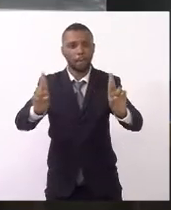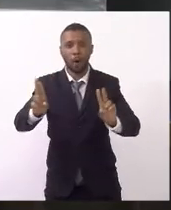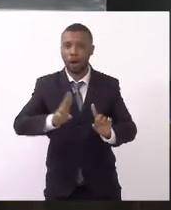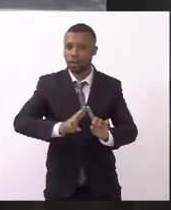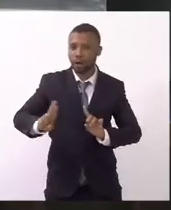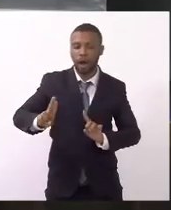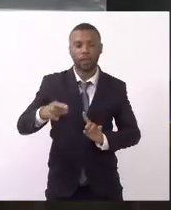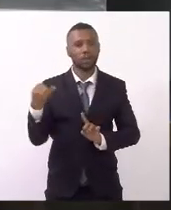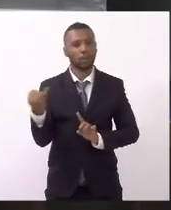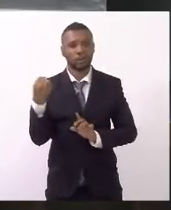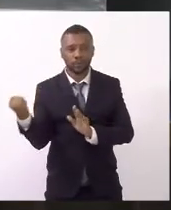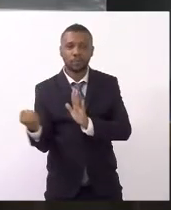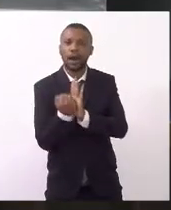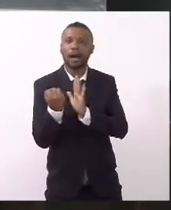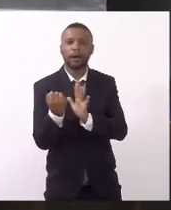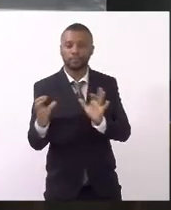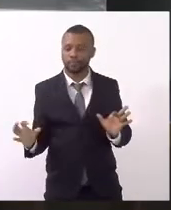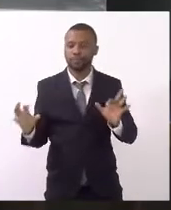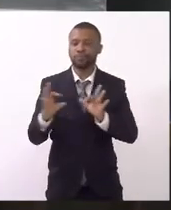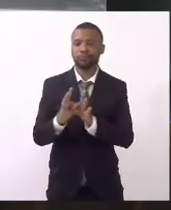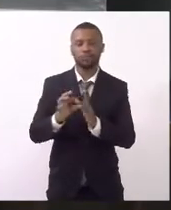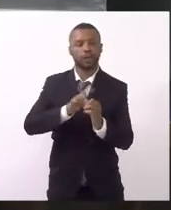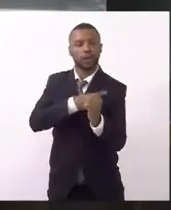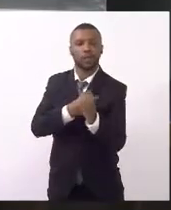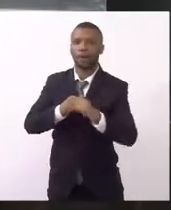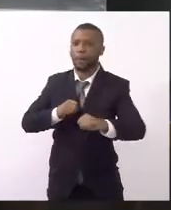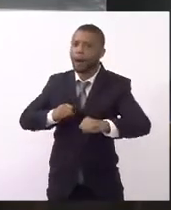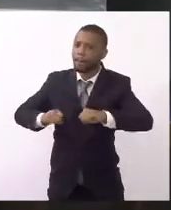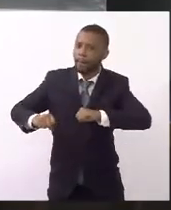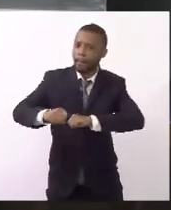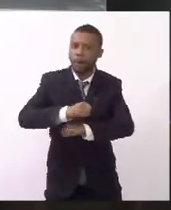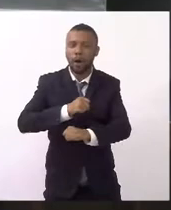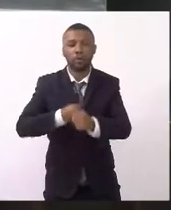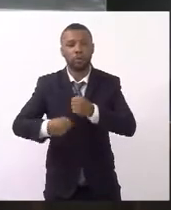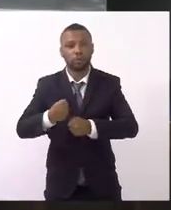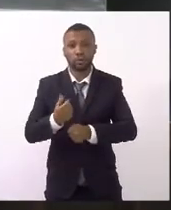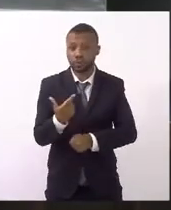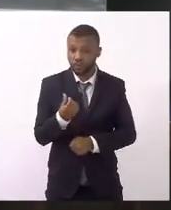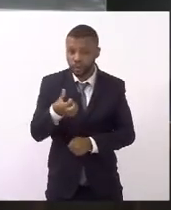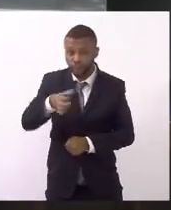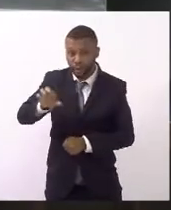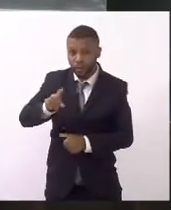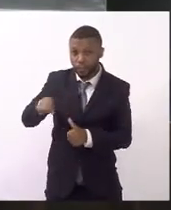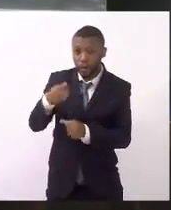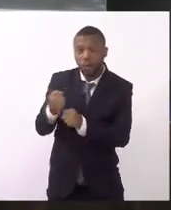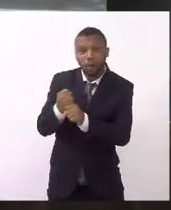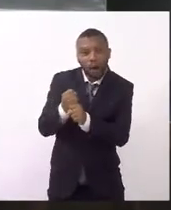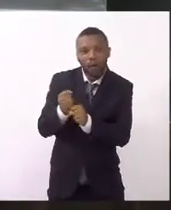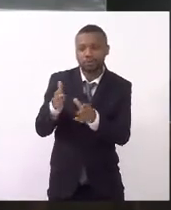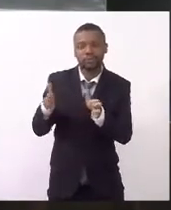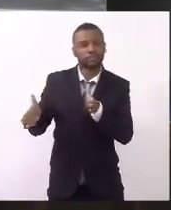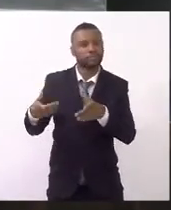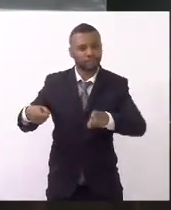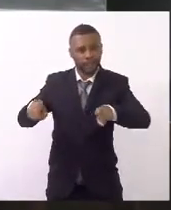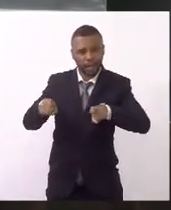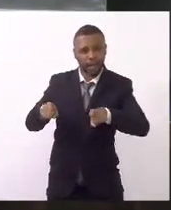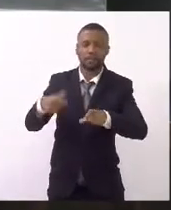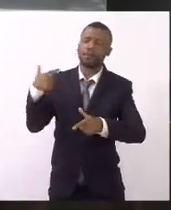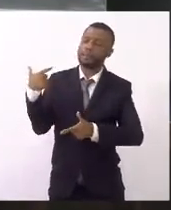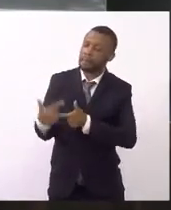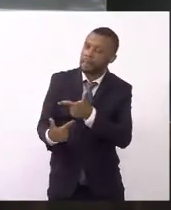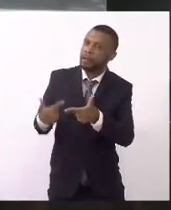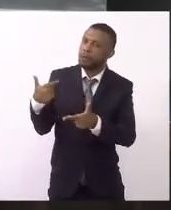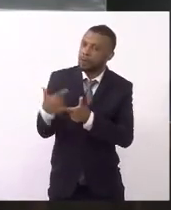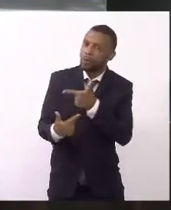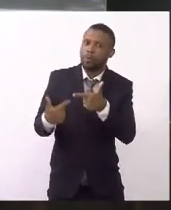importante para nossa luta desde 2019 nosso primeiro ano de Mandato temos trabalhado intensamente